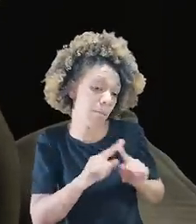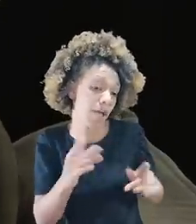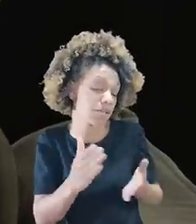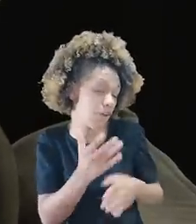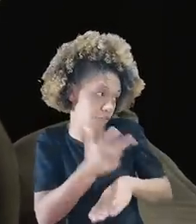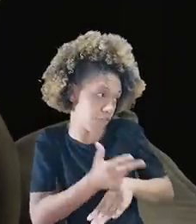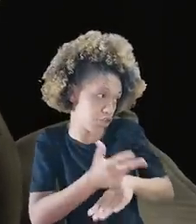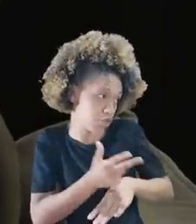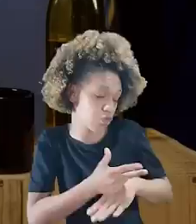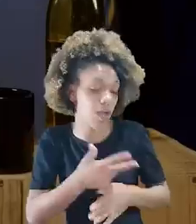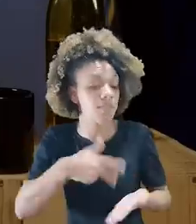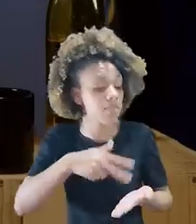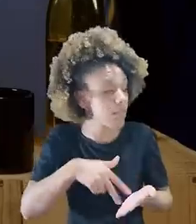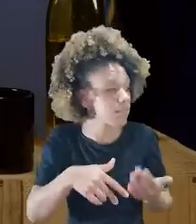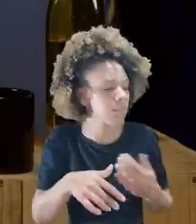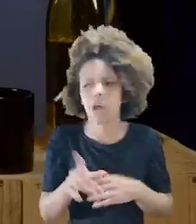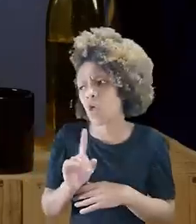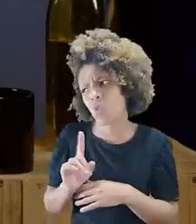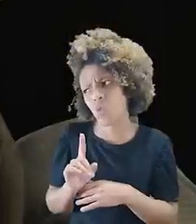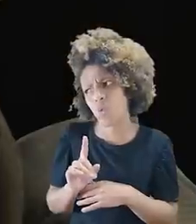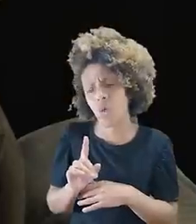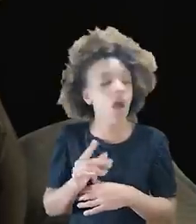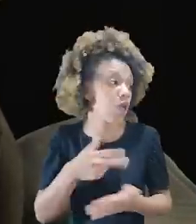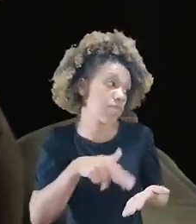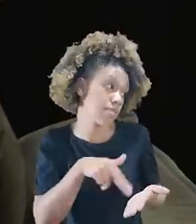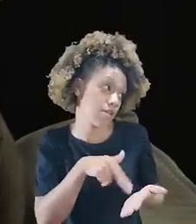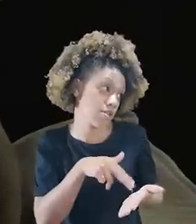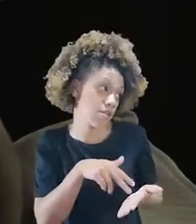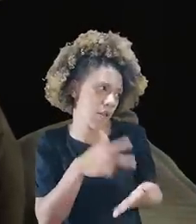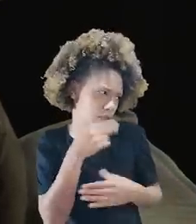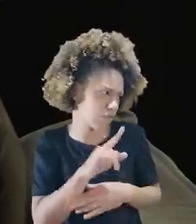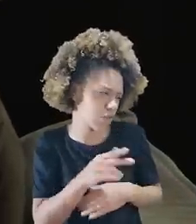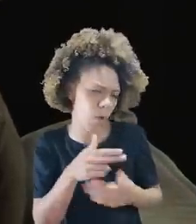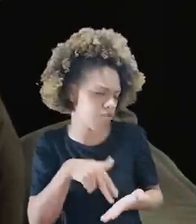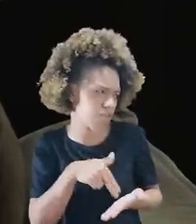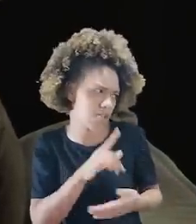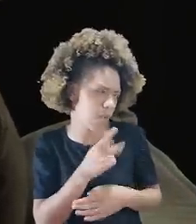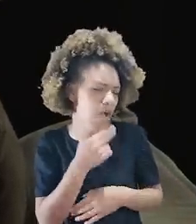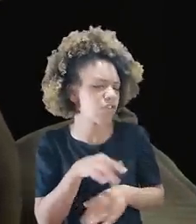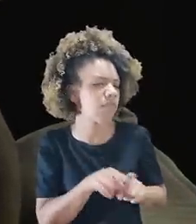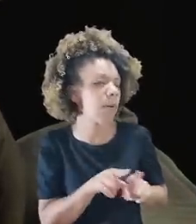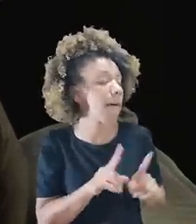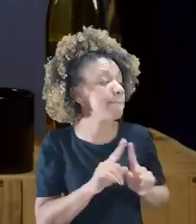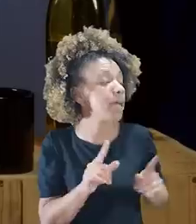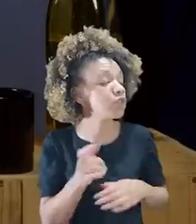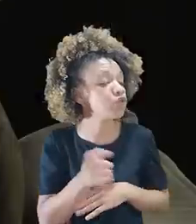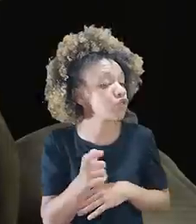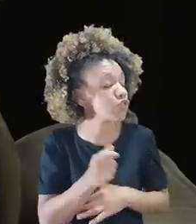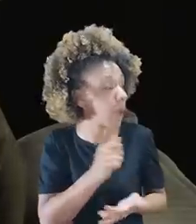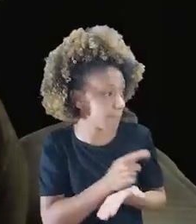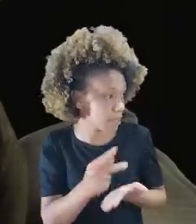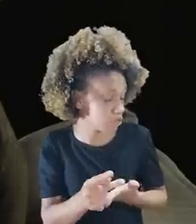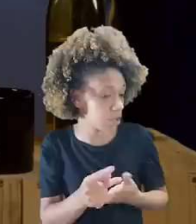você tem vídeos curtos Sim quantos segundos vai até 3 minutos né antigamente era só 15 segundos uh depois